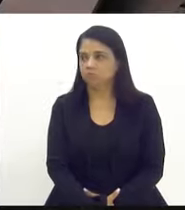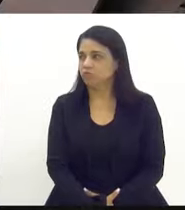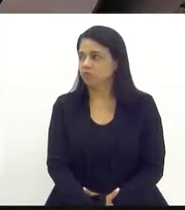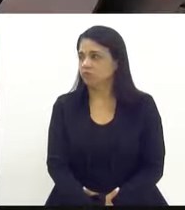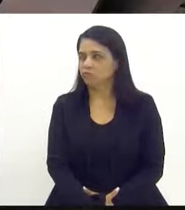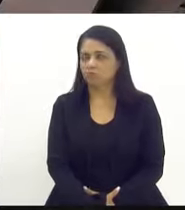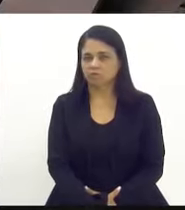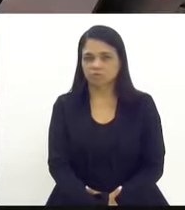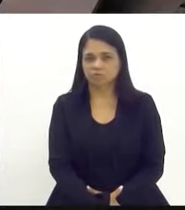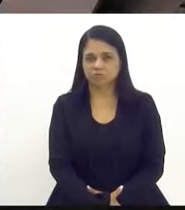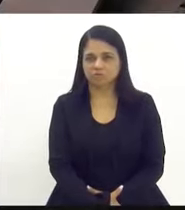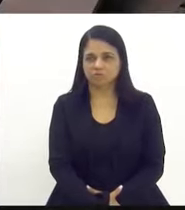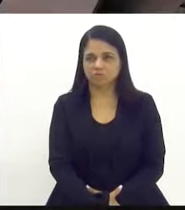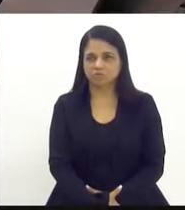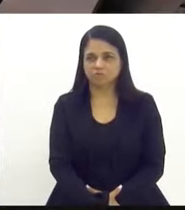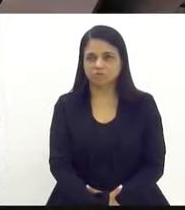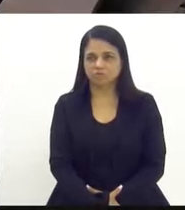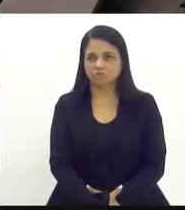Fica